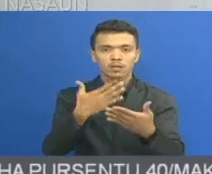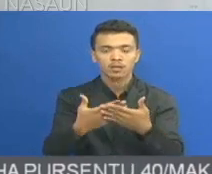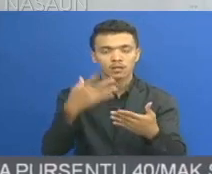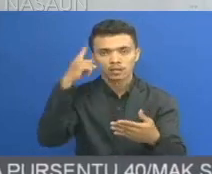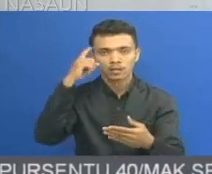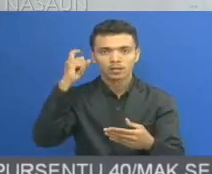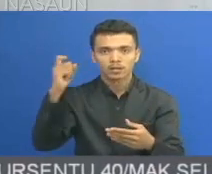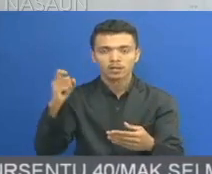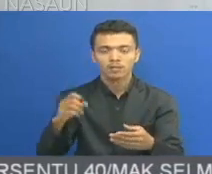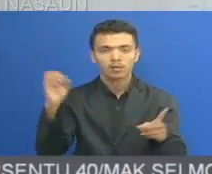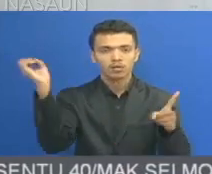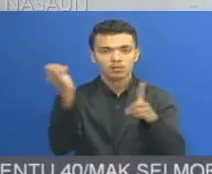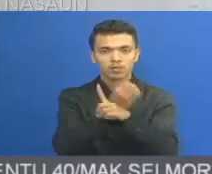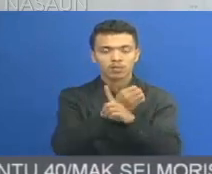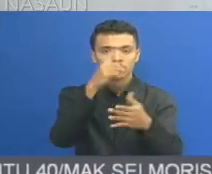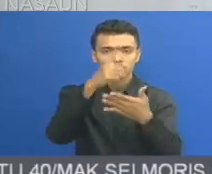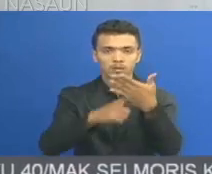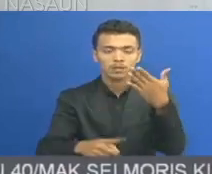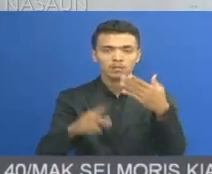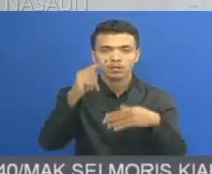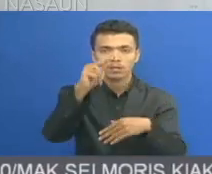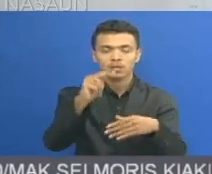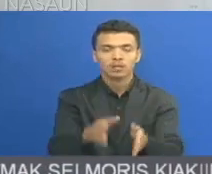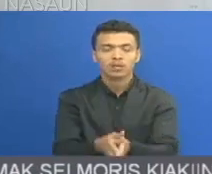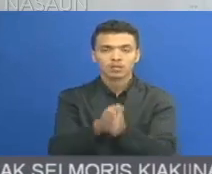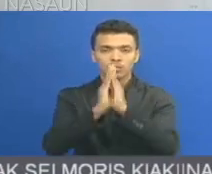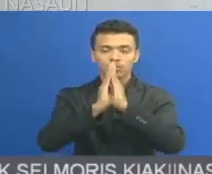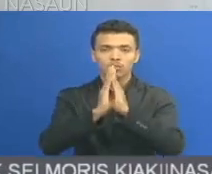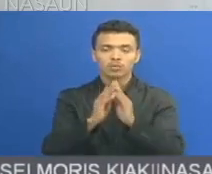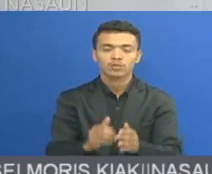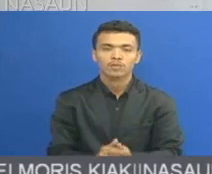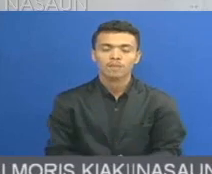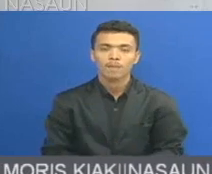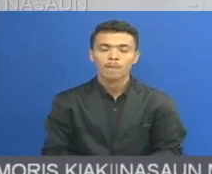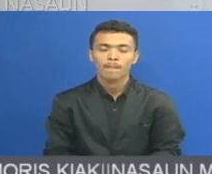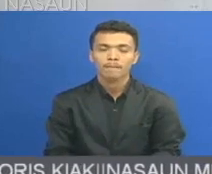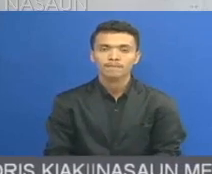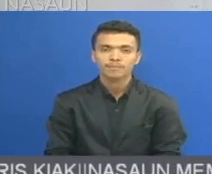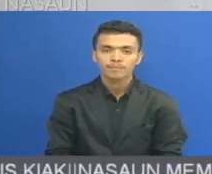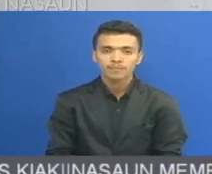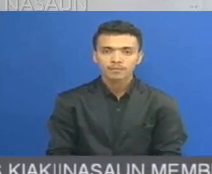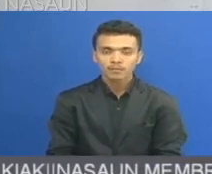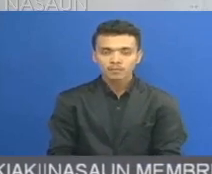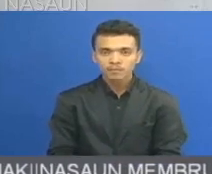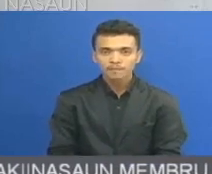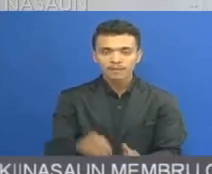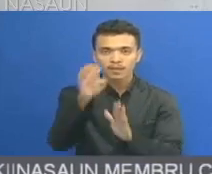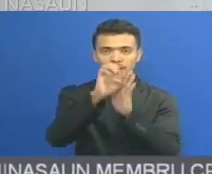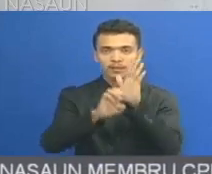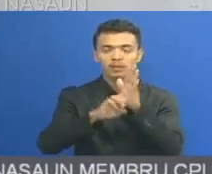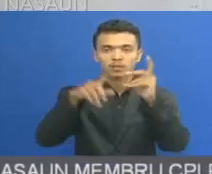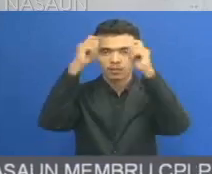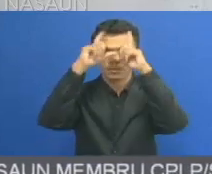tamba objetivo saída, maca nia russo asilo político nem. E Estado Timor-Leste mas tem